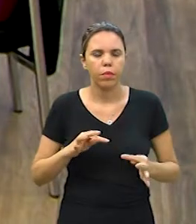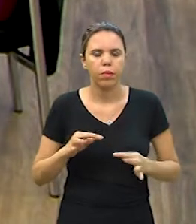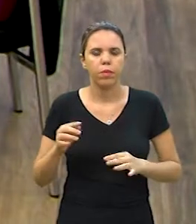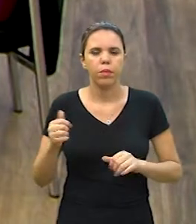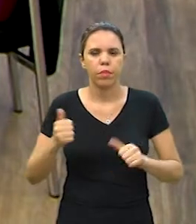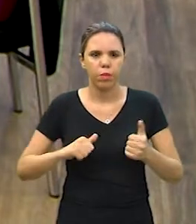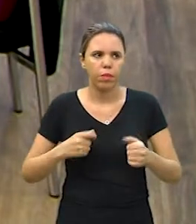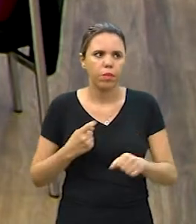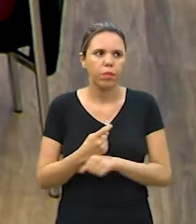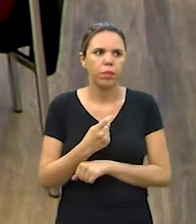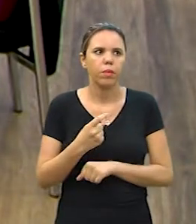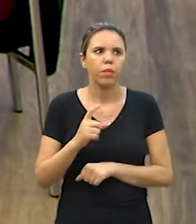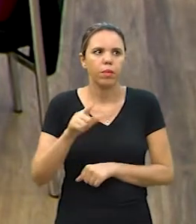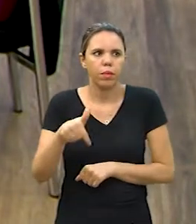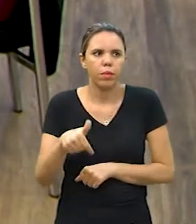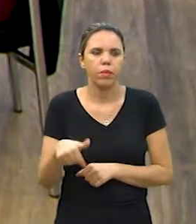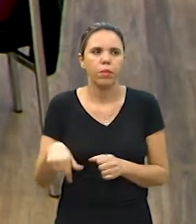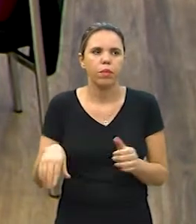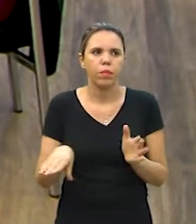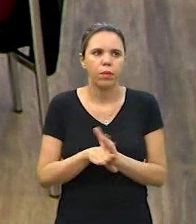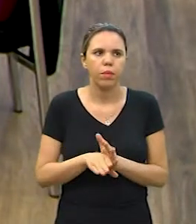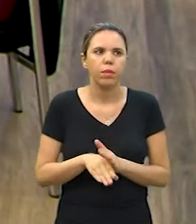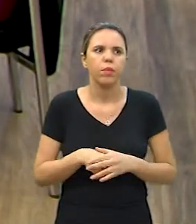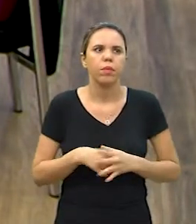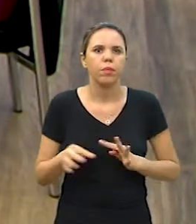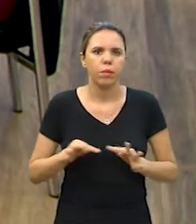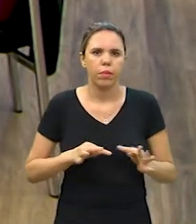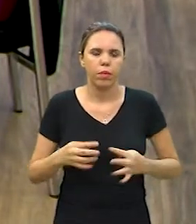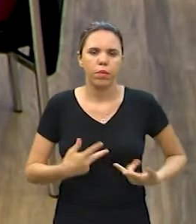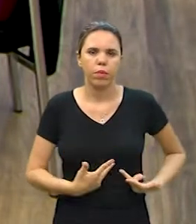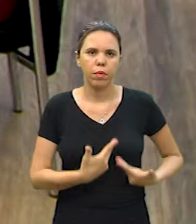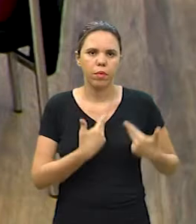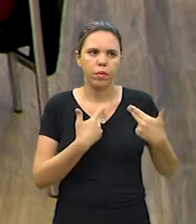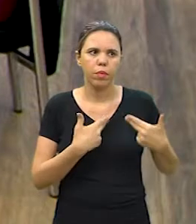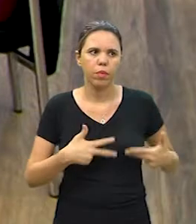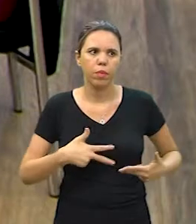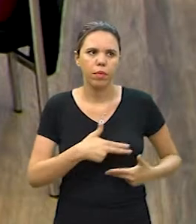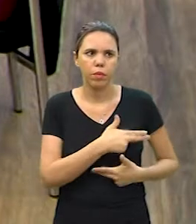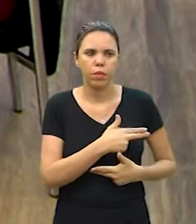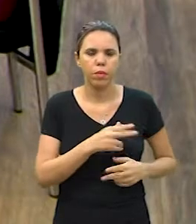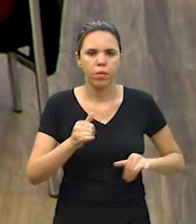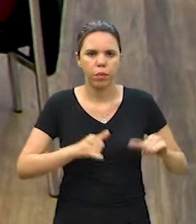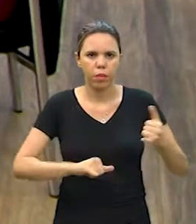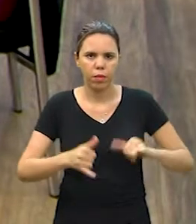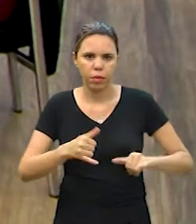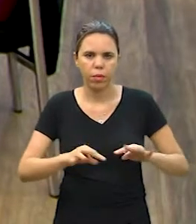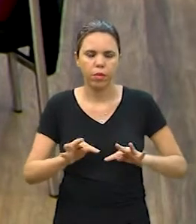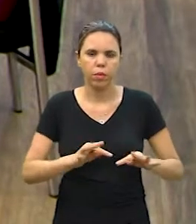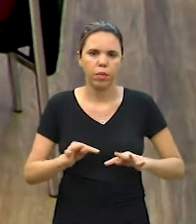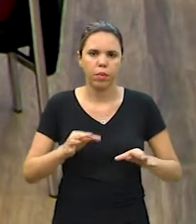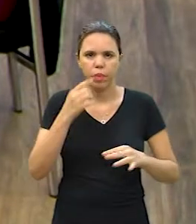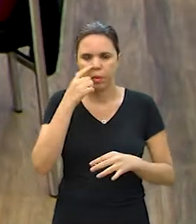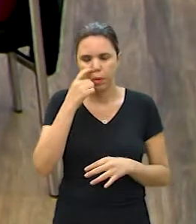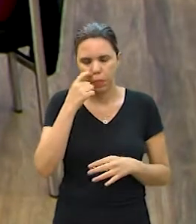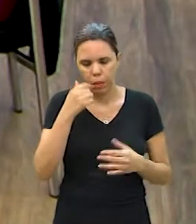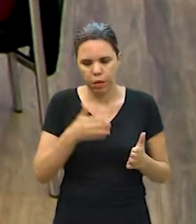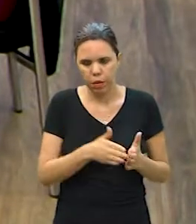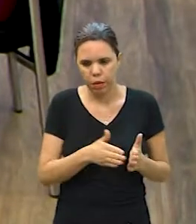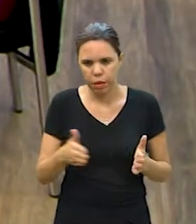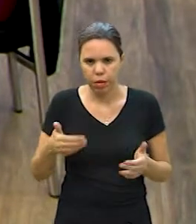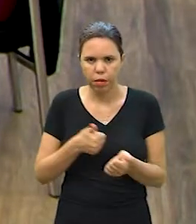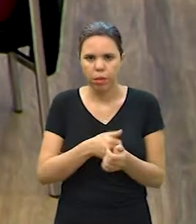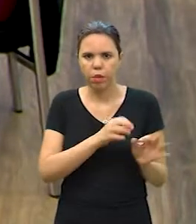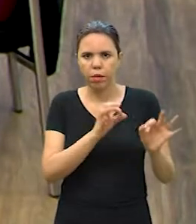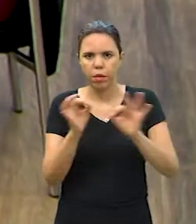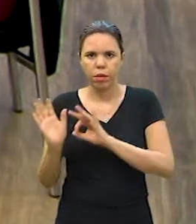teve o diagnóstico, posteriormente veio o tratamento cirúrgico, o tratamento de quimioterapia, e agora está só no processo